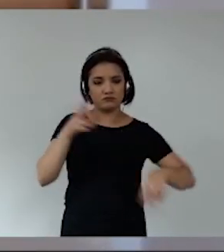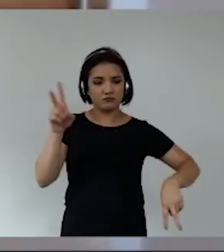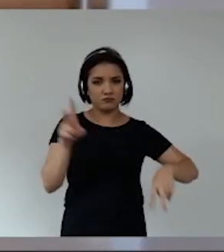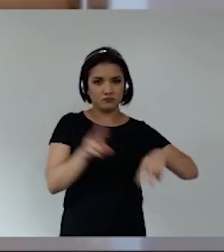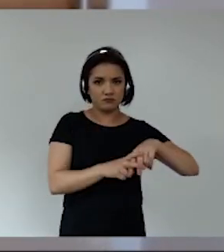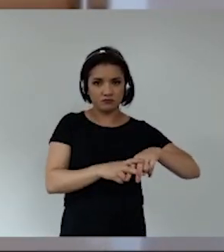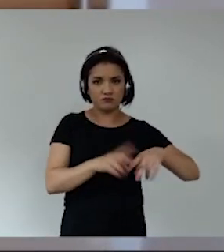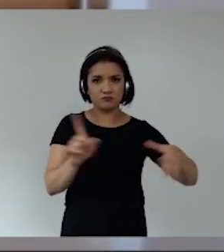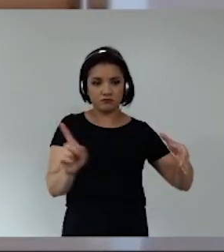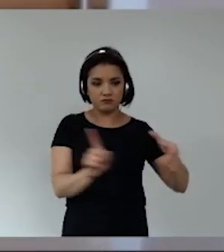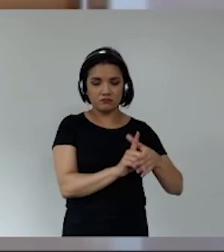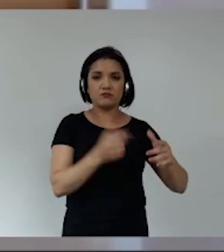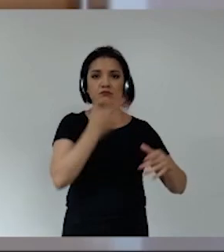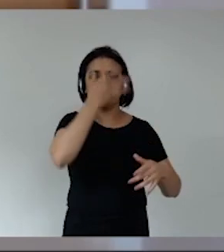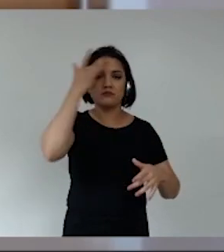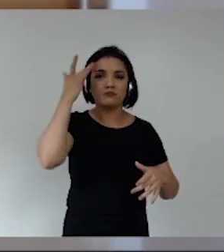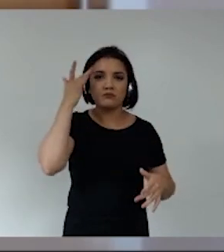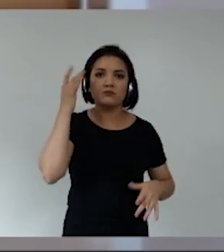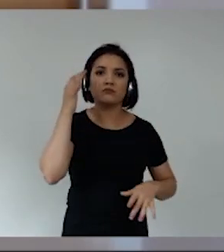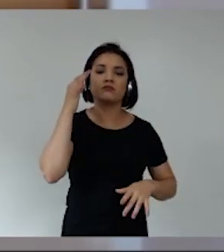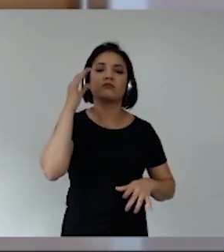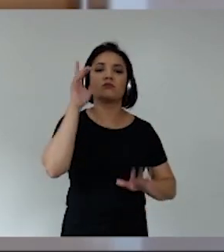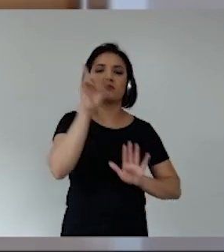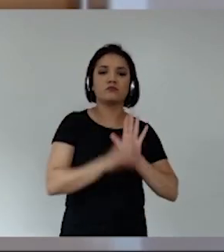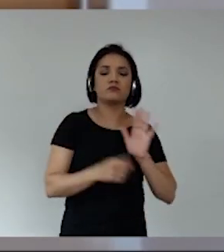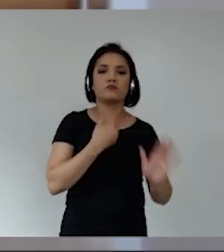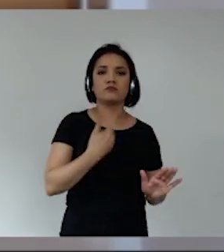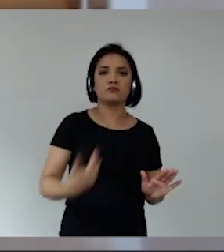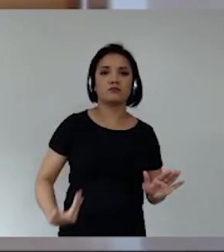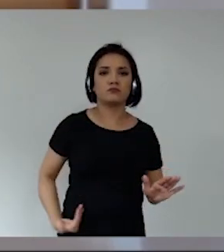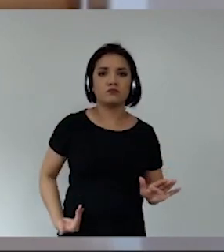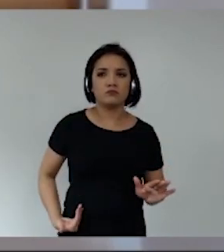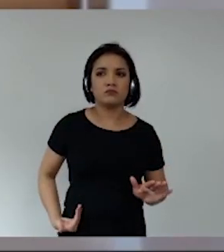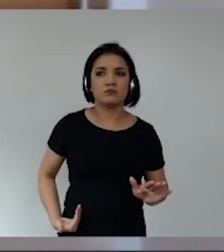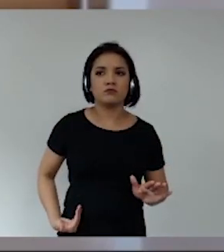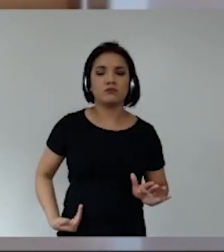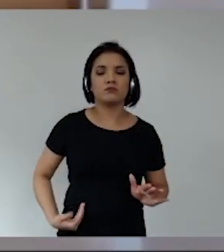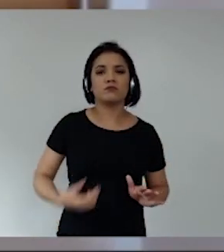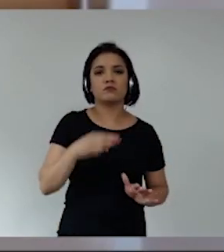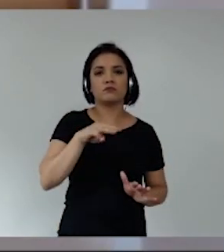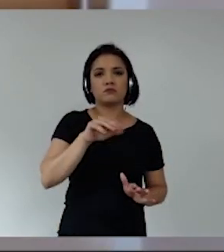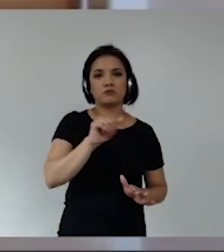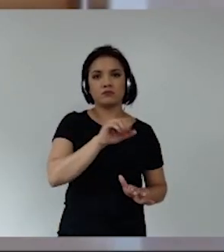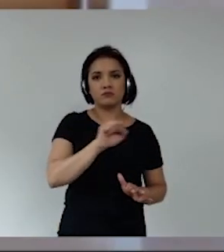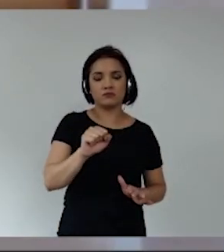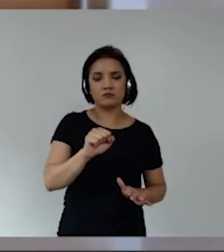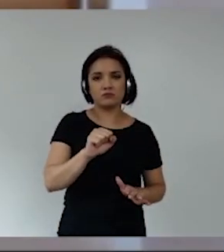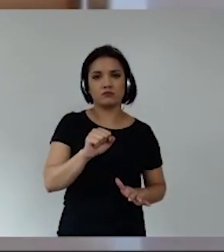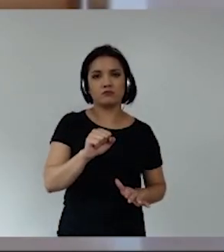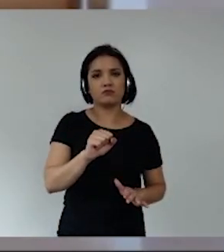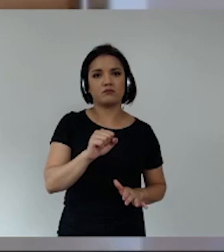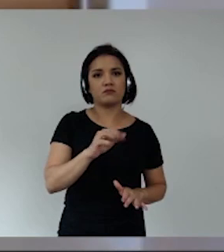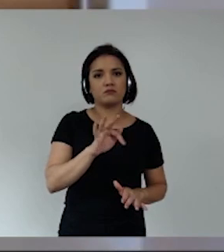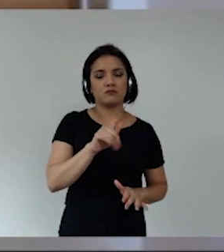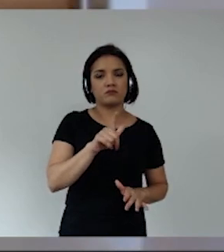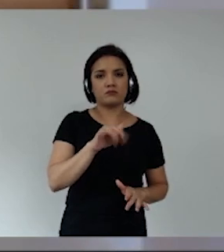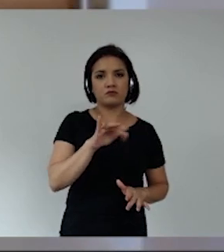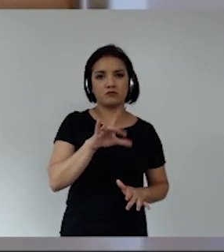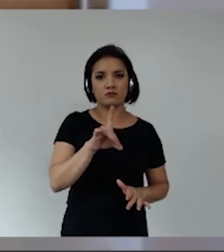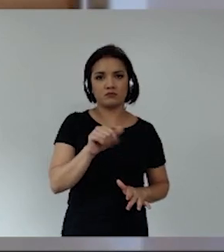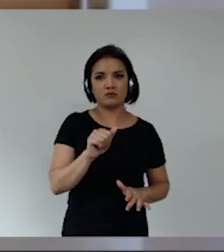ou internado, as pessoas jurídicas de direito público, a massa falida e o insolvente civil. Bom, essas